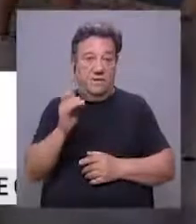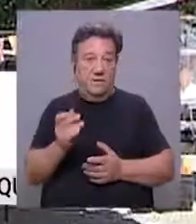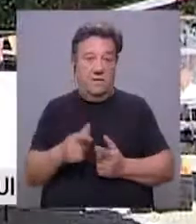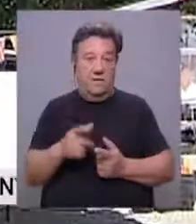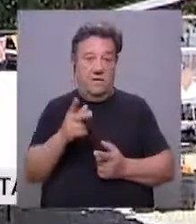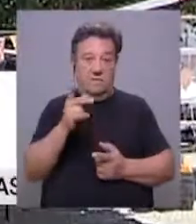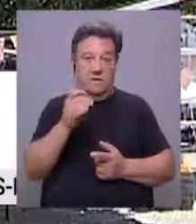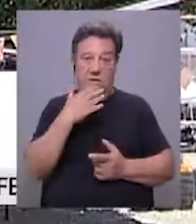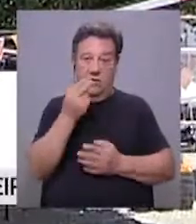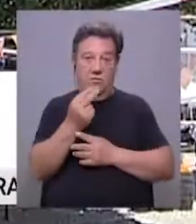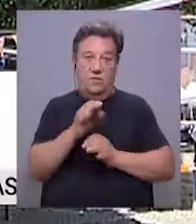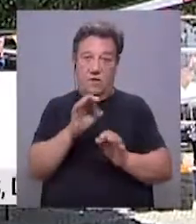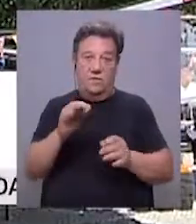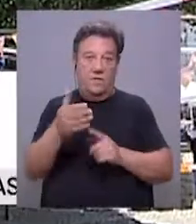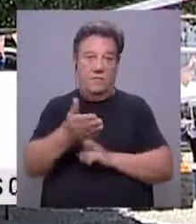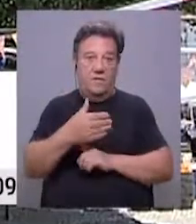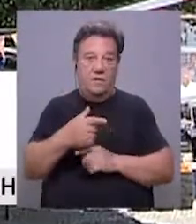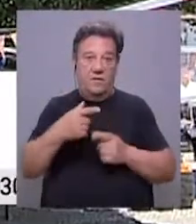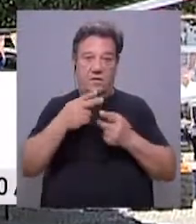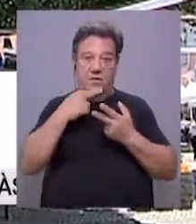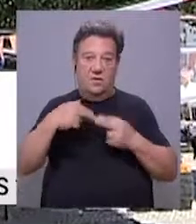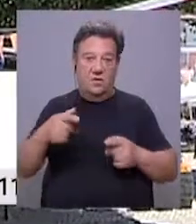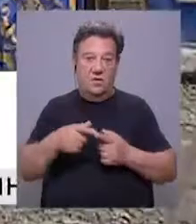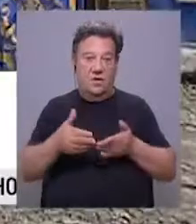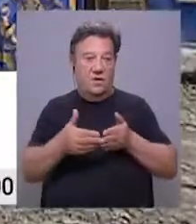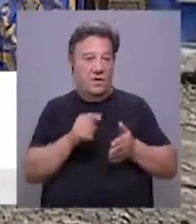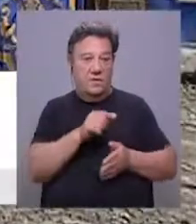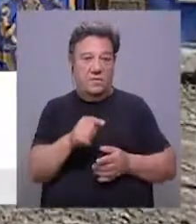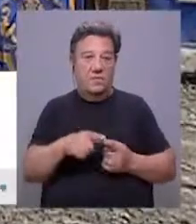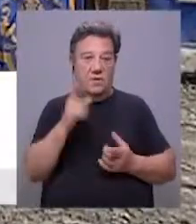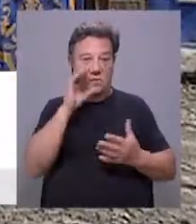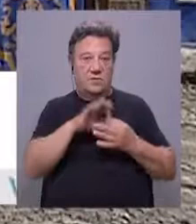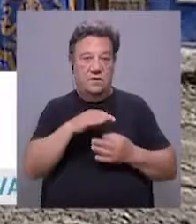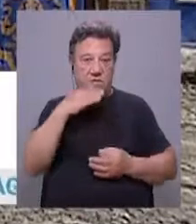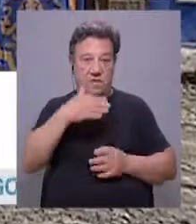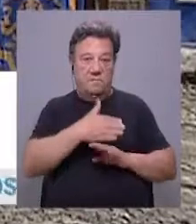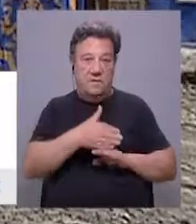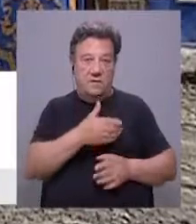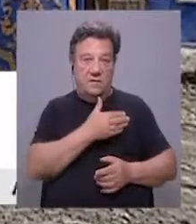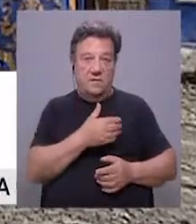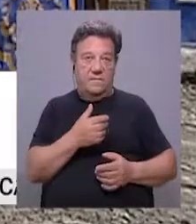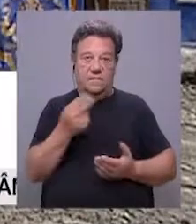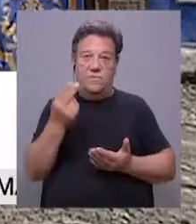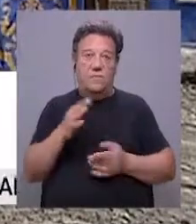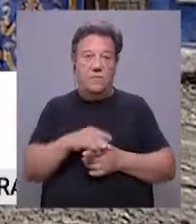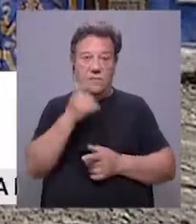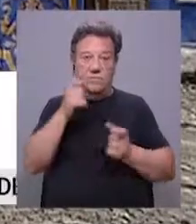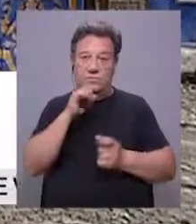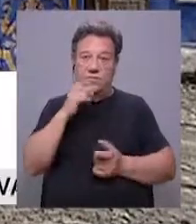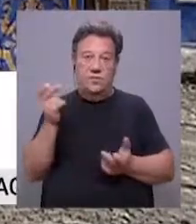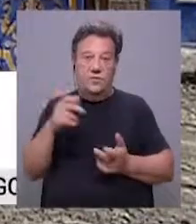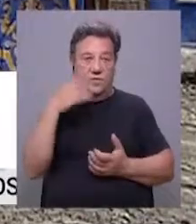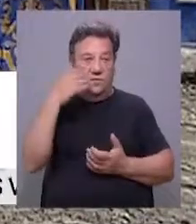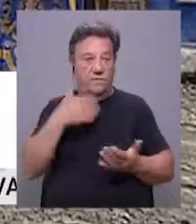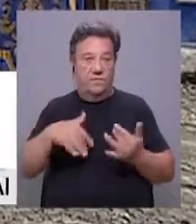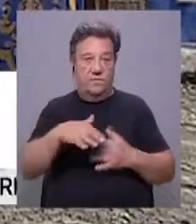vila está decorada com bandeiras, estandartes, recantos alusivos à Idade Média, decorada para que as pessoas possam